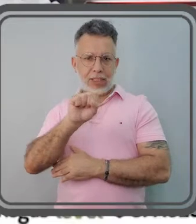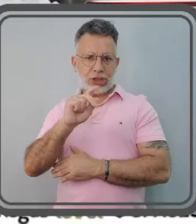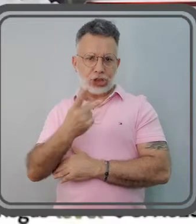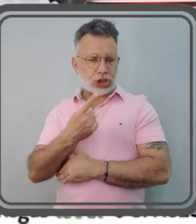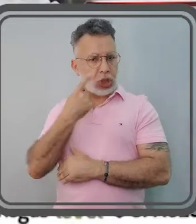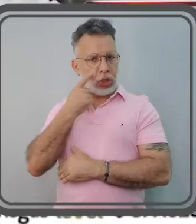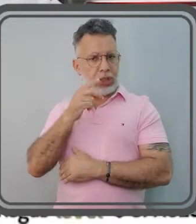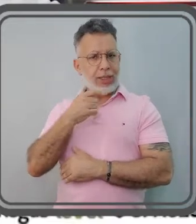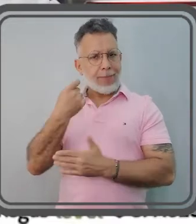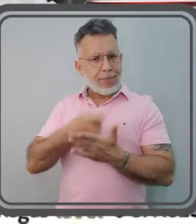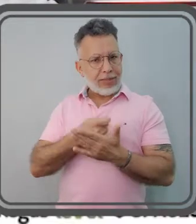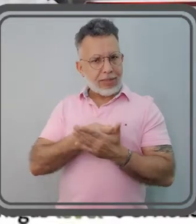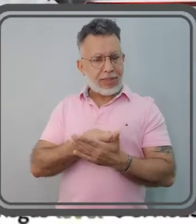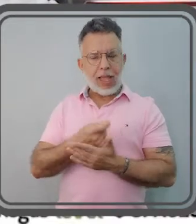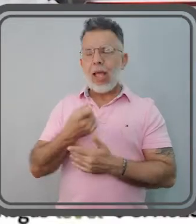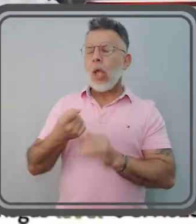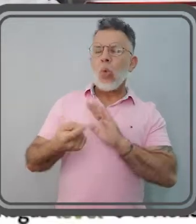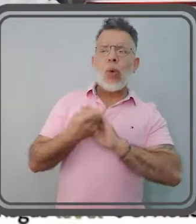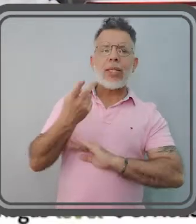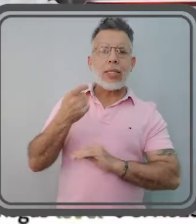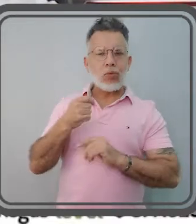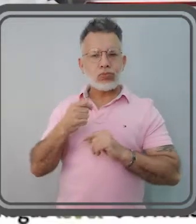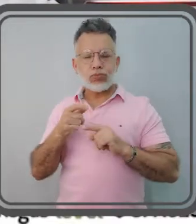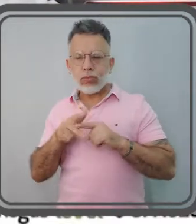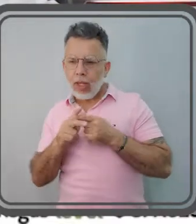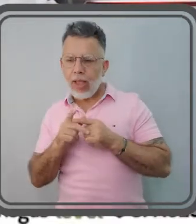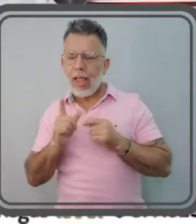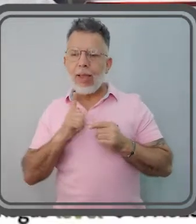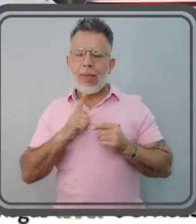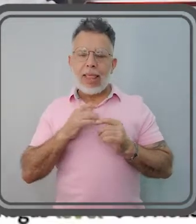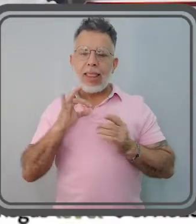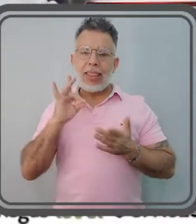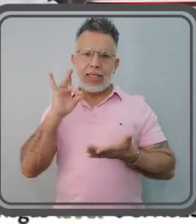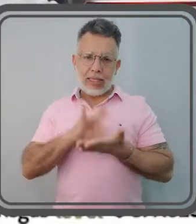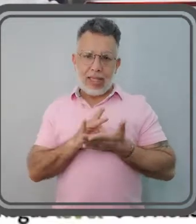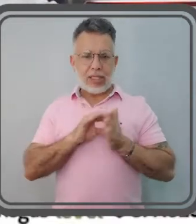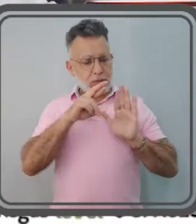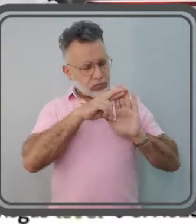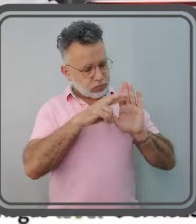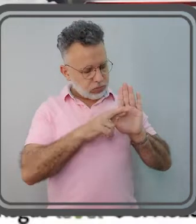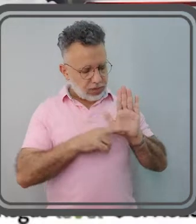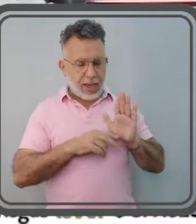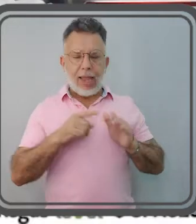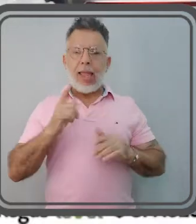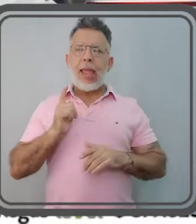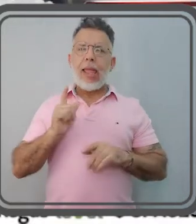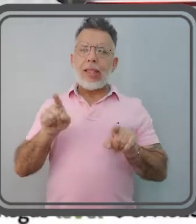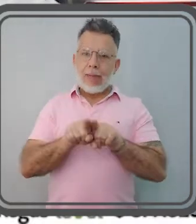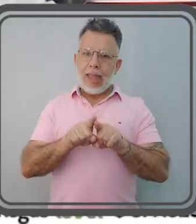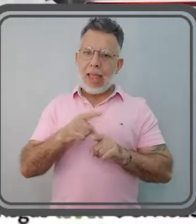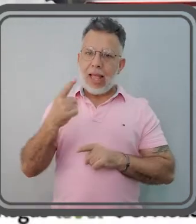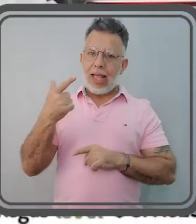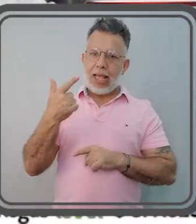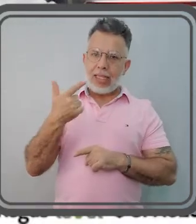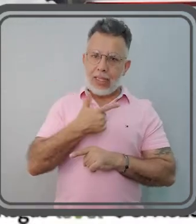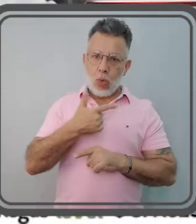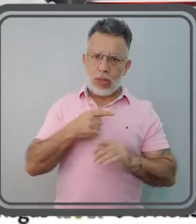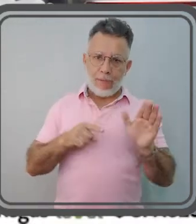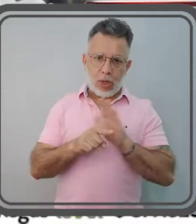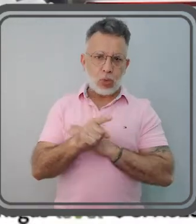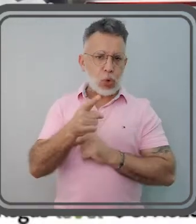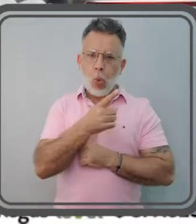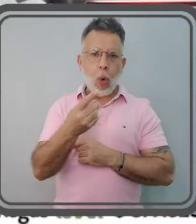E segunda pergunta, como que vocês estão olhando para a questão da cultura